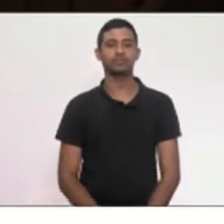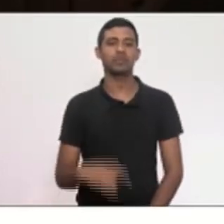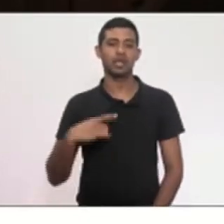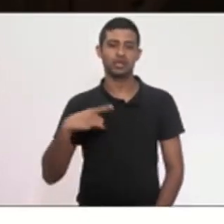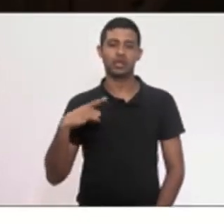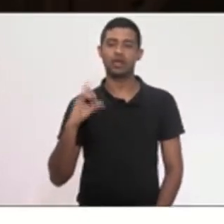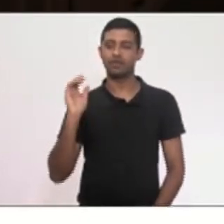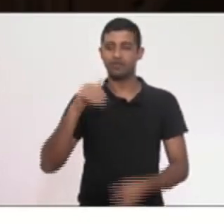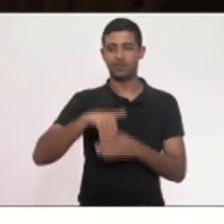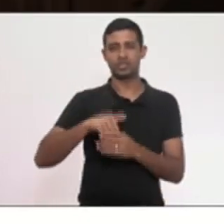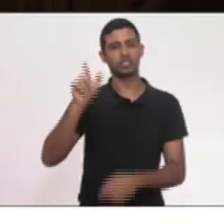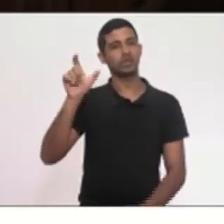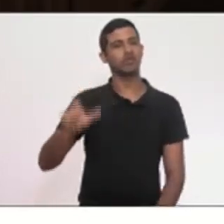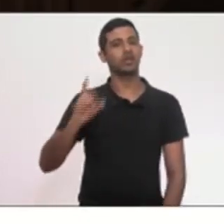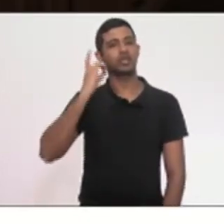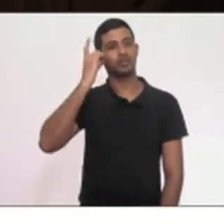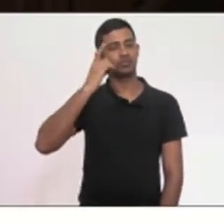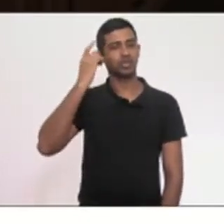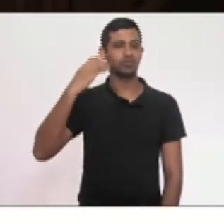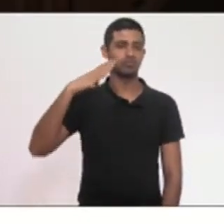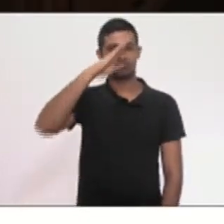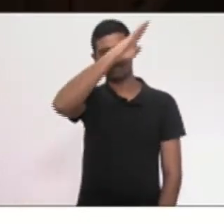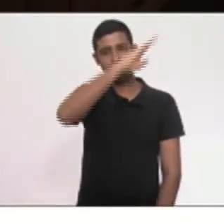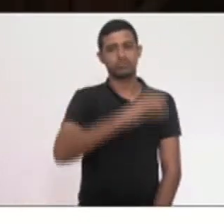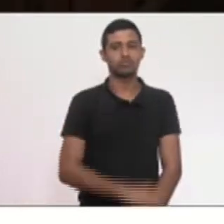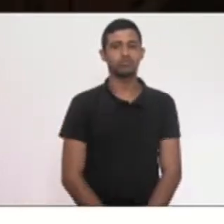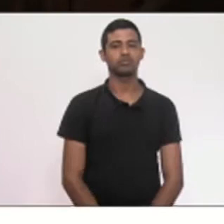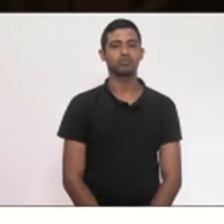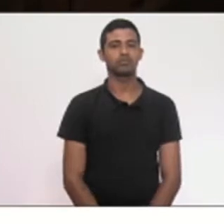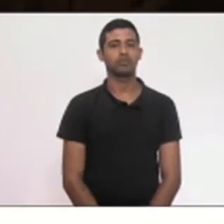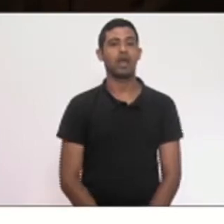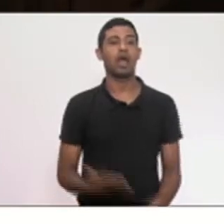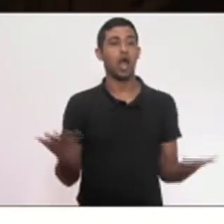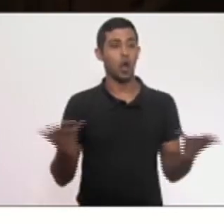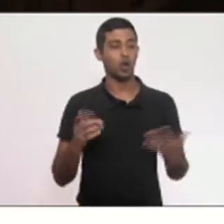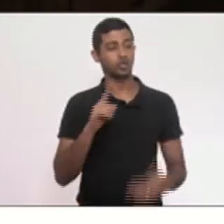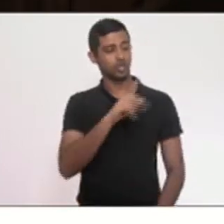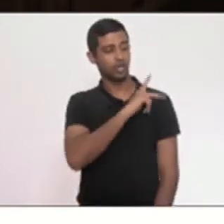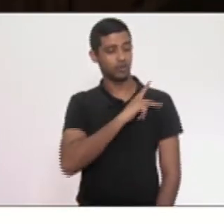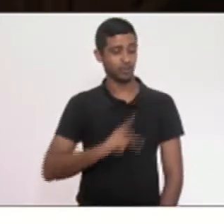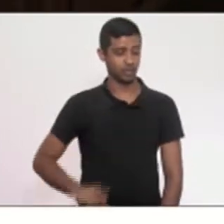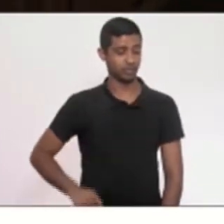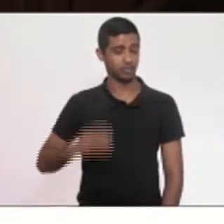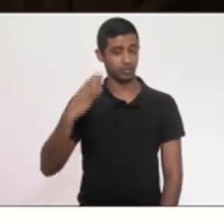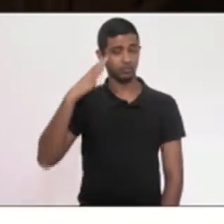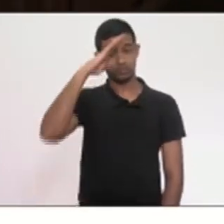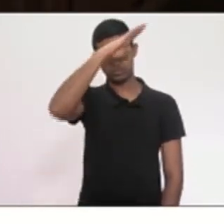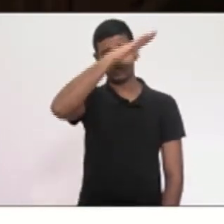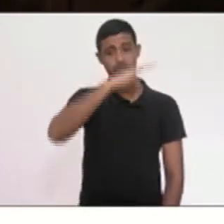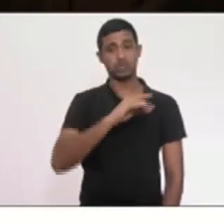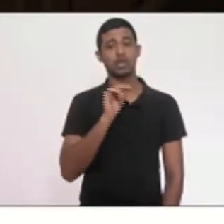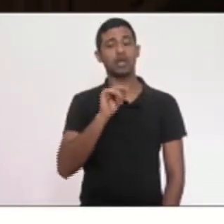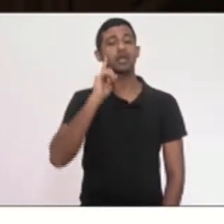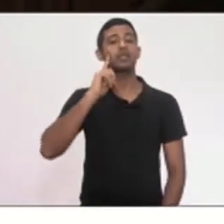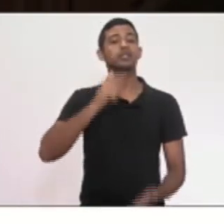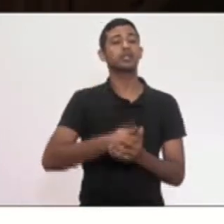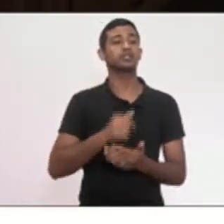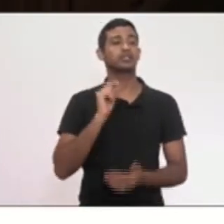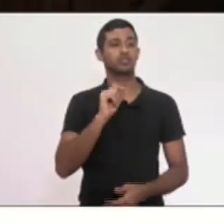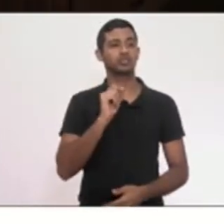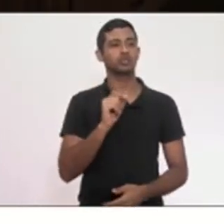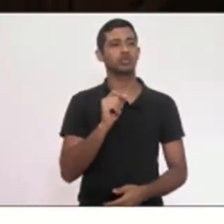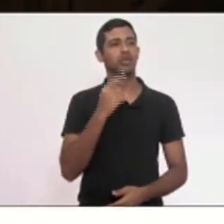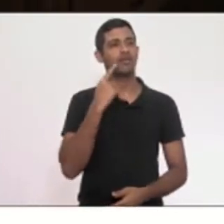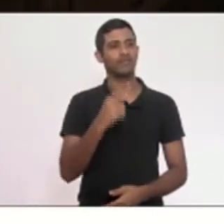um obscuro deputado chamado Jair Bolsonaro, o presidente Jair Bolsonaro, feito presidente, decide aprofundar